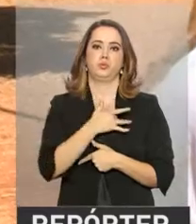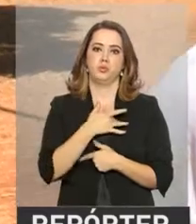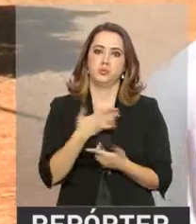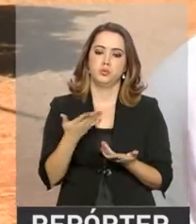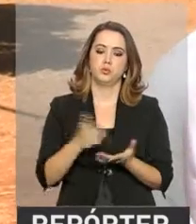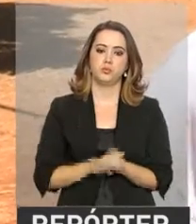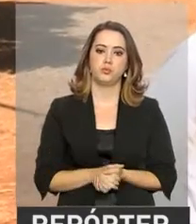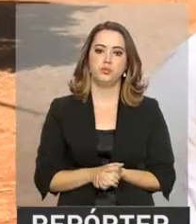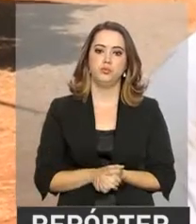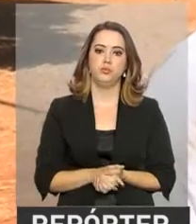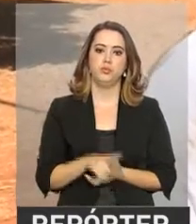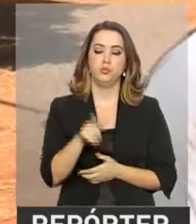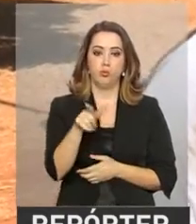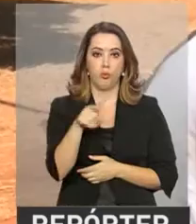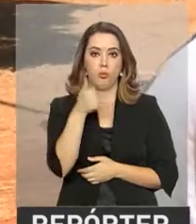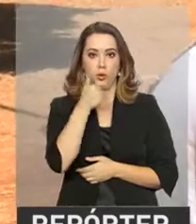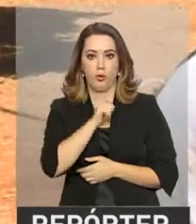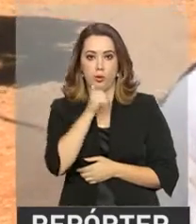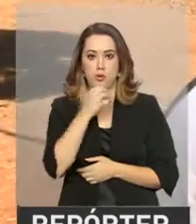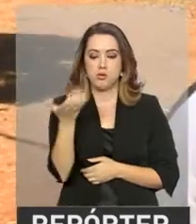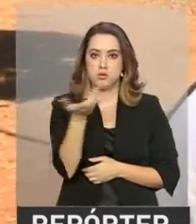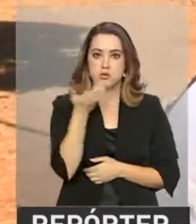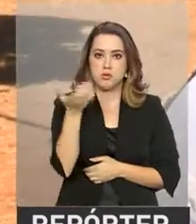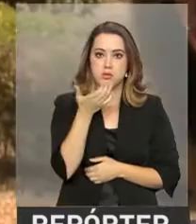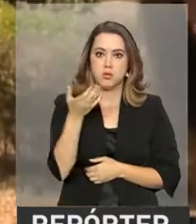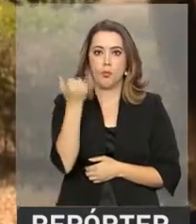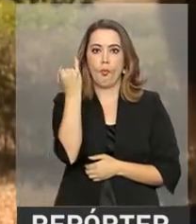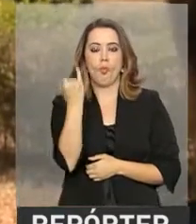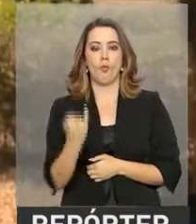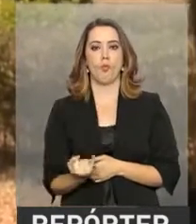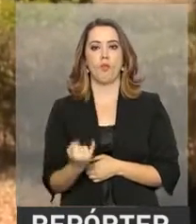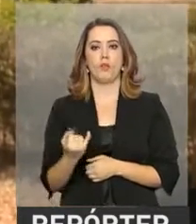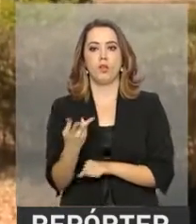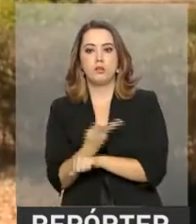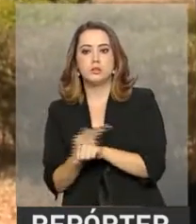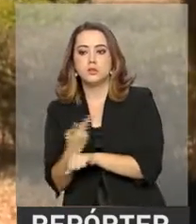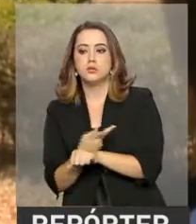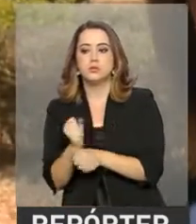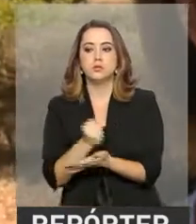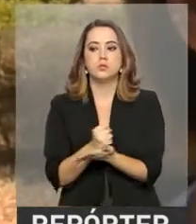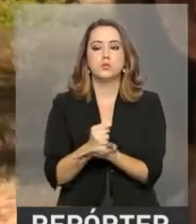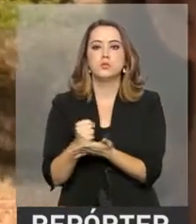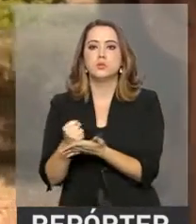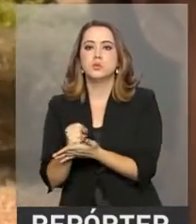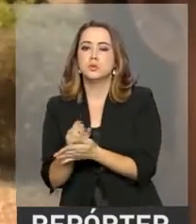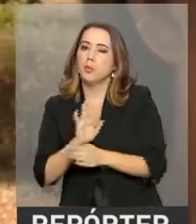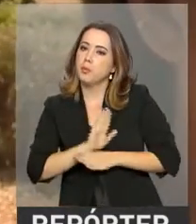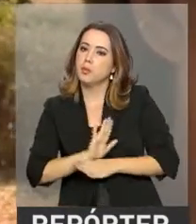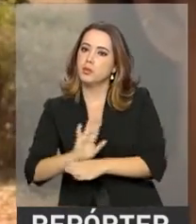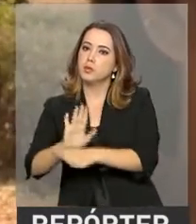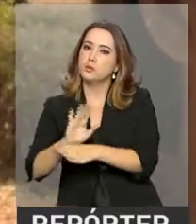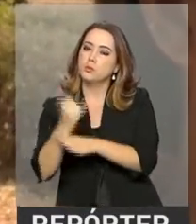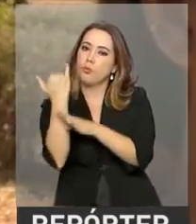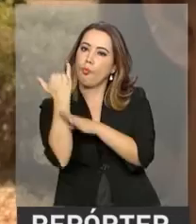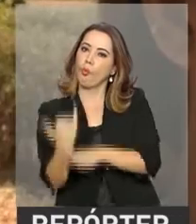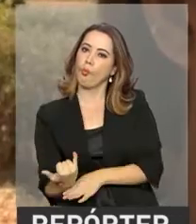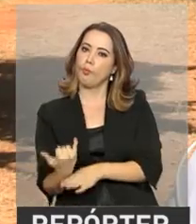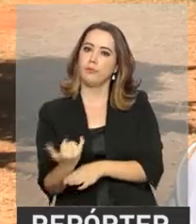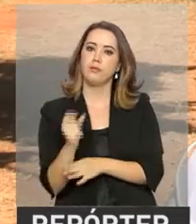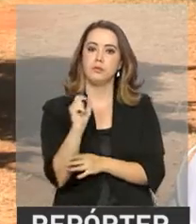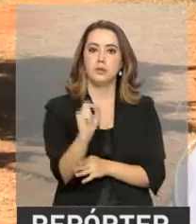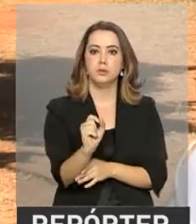mônica queria emagrecer e buscou por conta própria a ajuda de remédios para dar um empurrãozinho na perda dos quilos extras